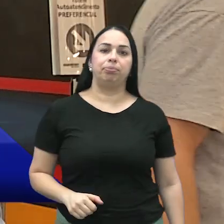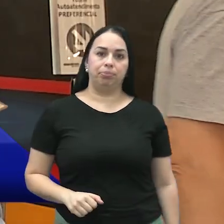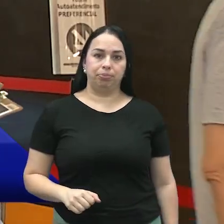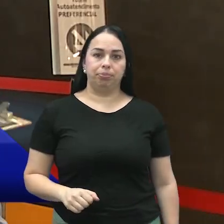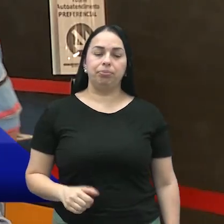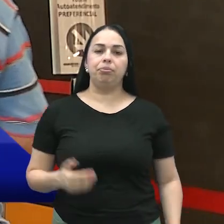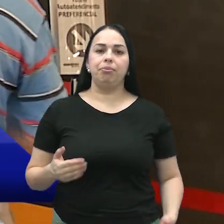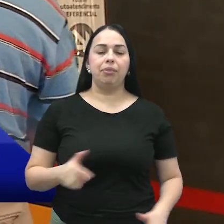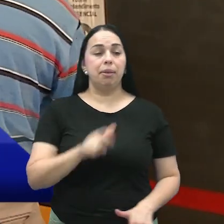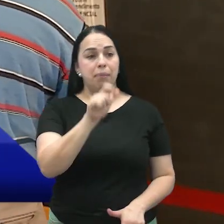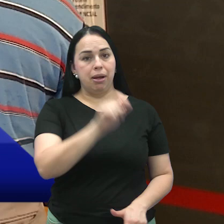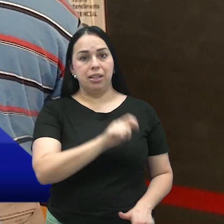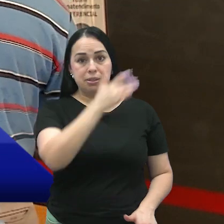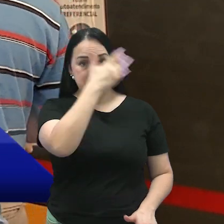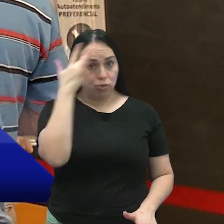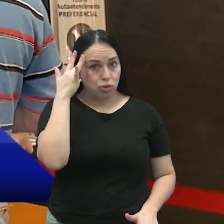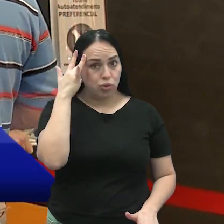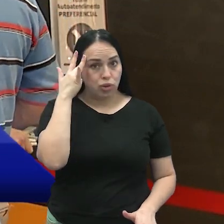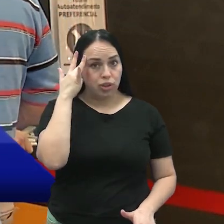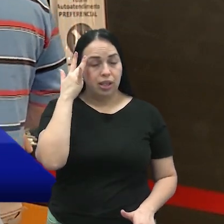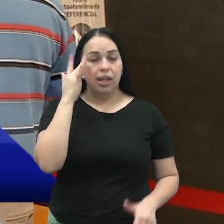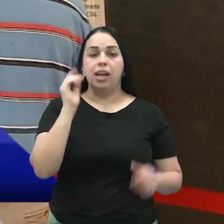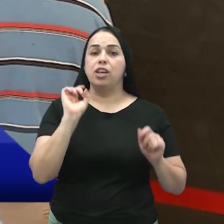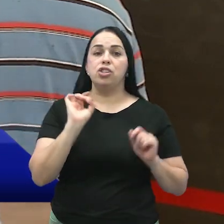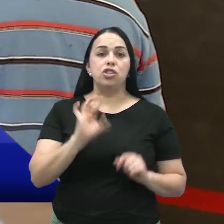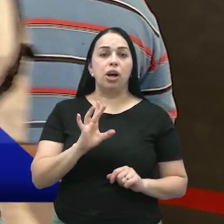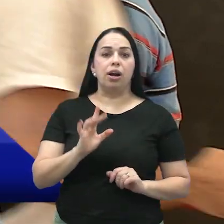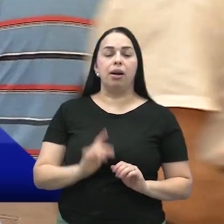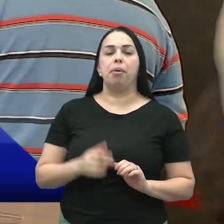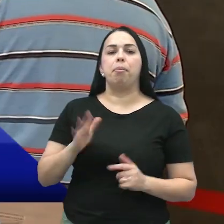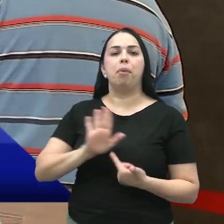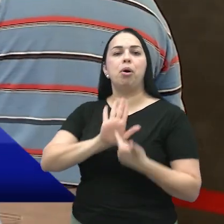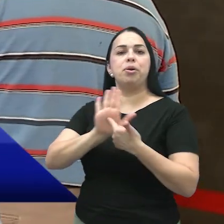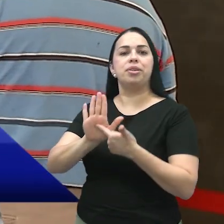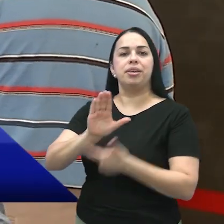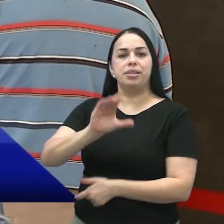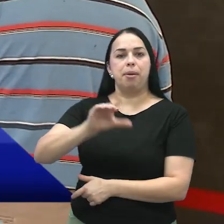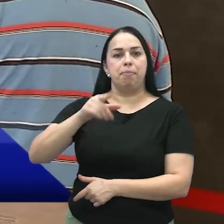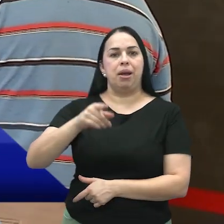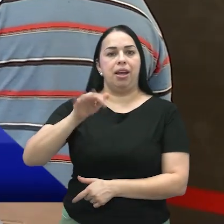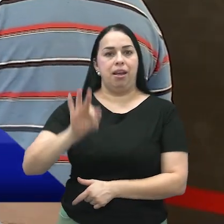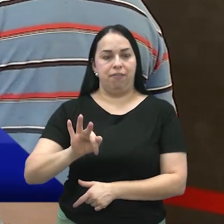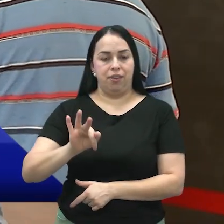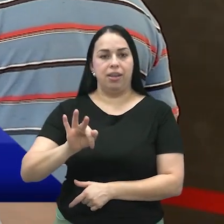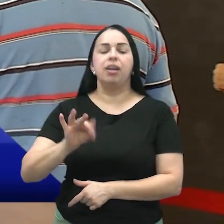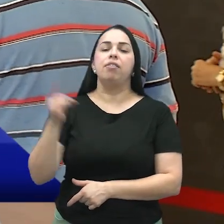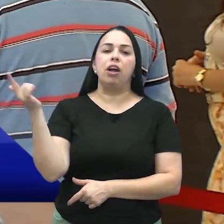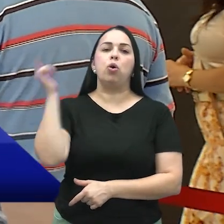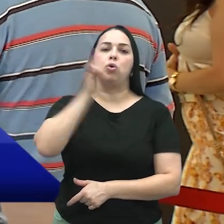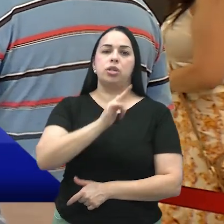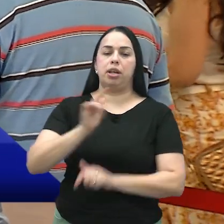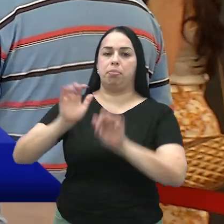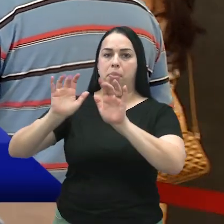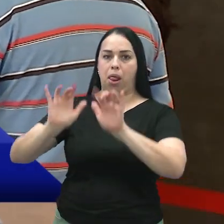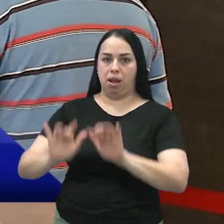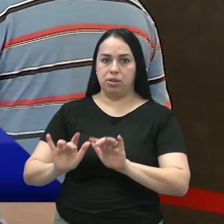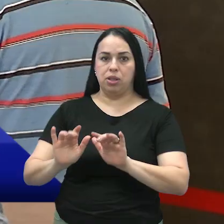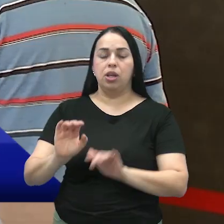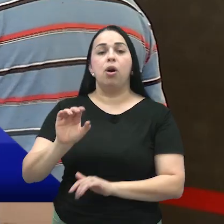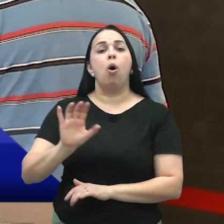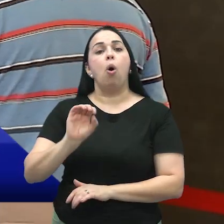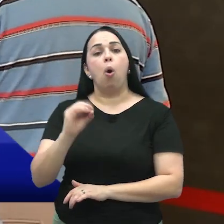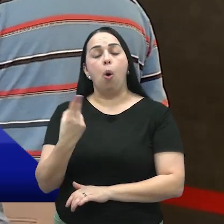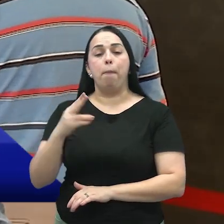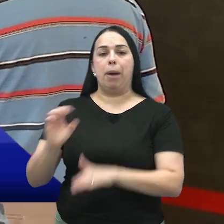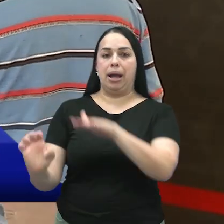37,02. Para a pessoa física, basta fornecer o CPF para prosseguir com o andamento ou então para a